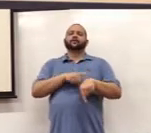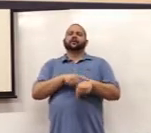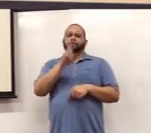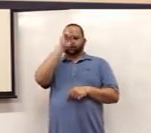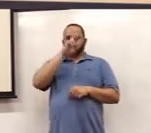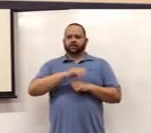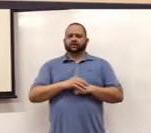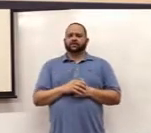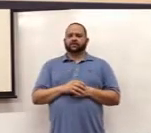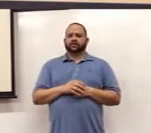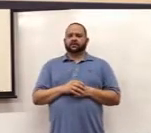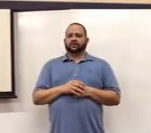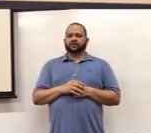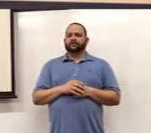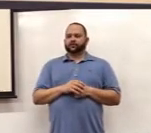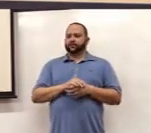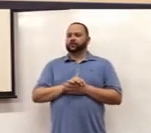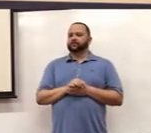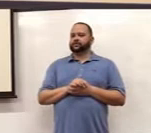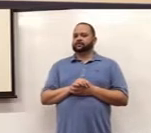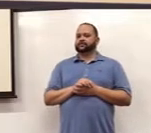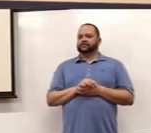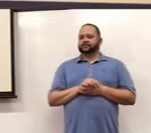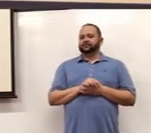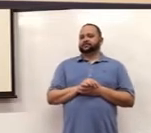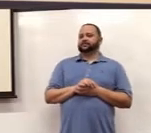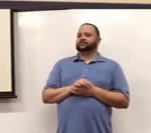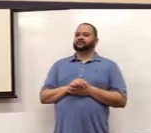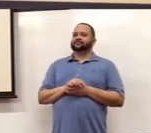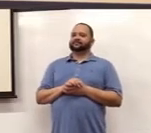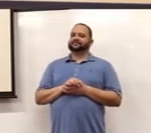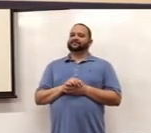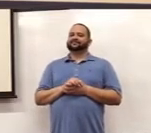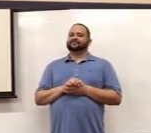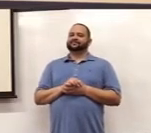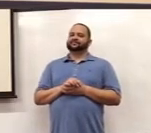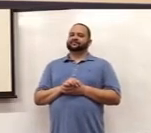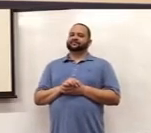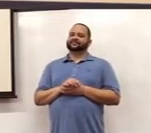Thank you.